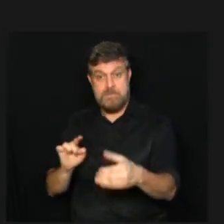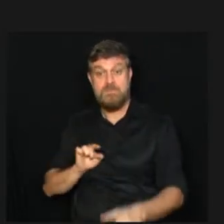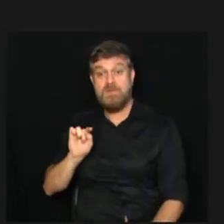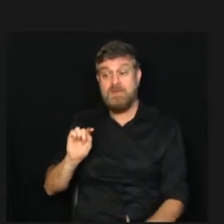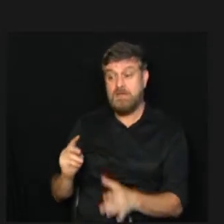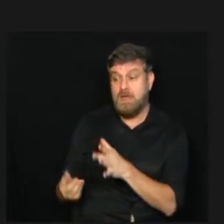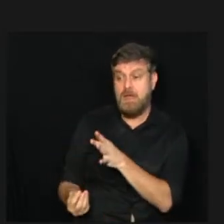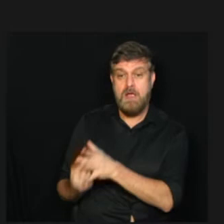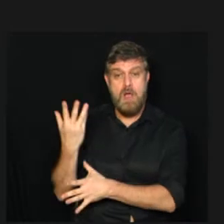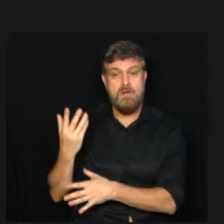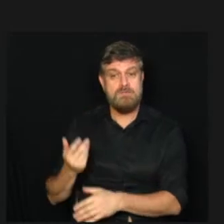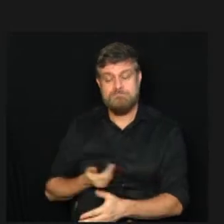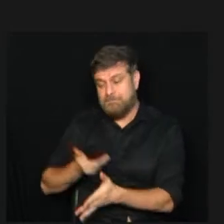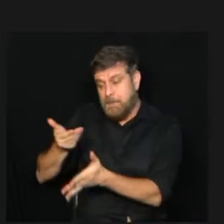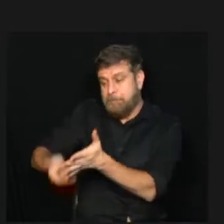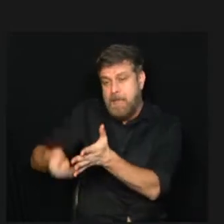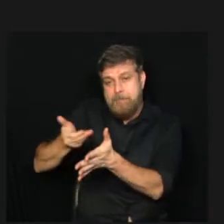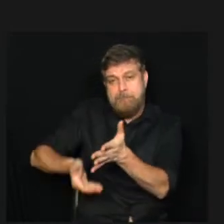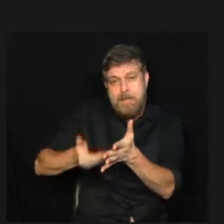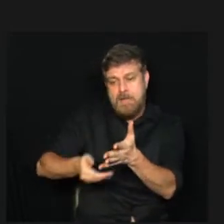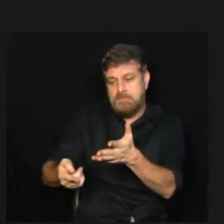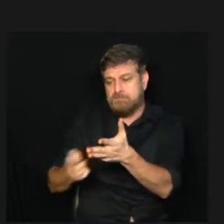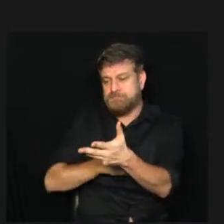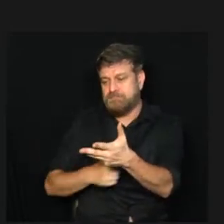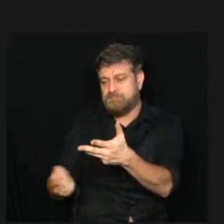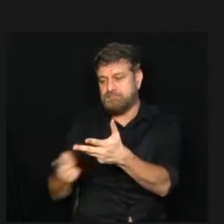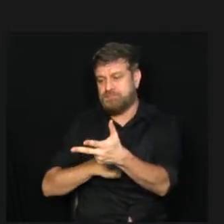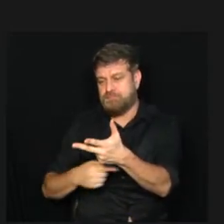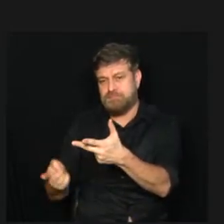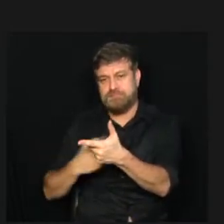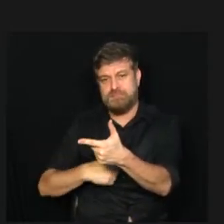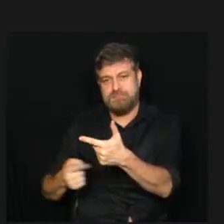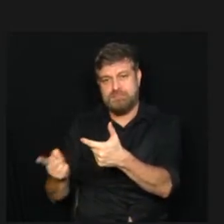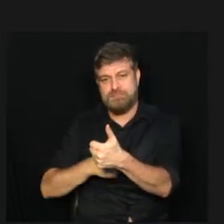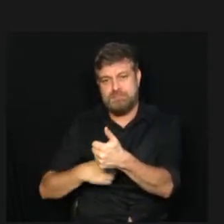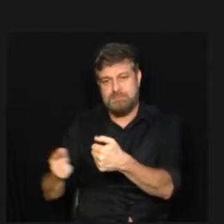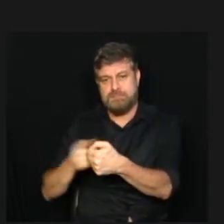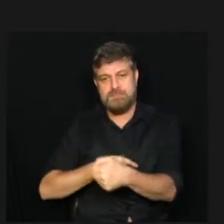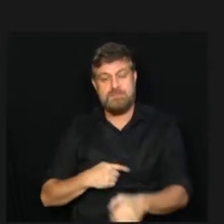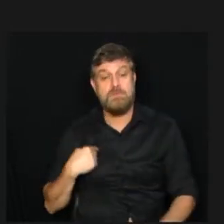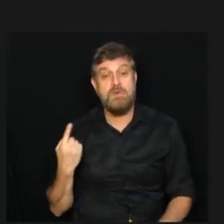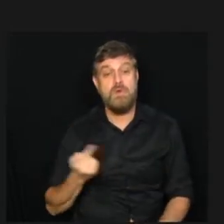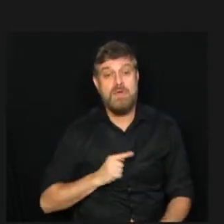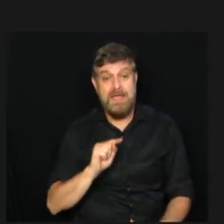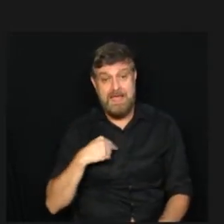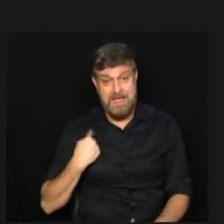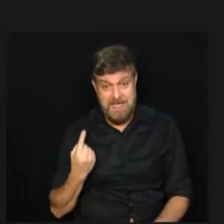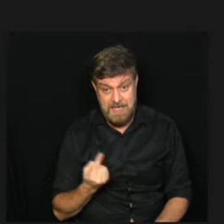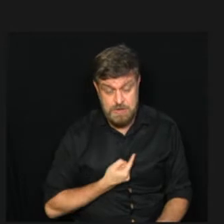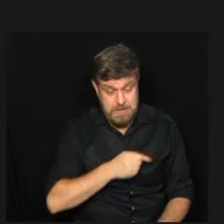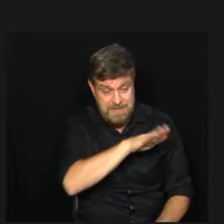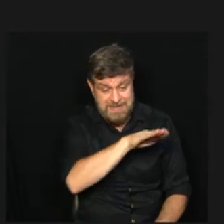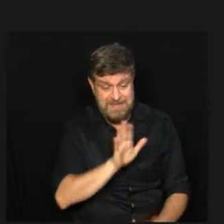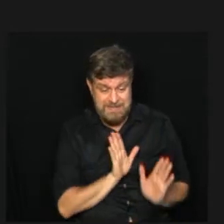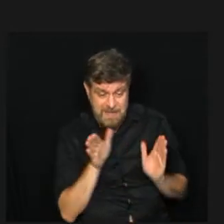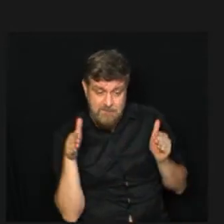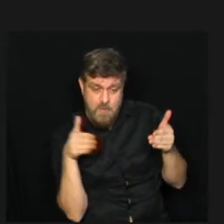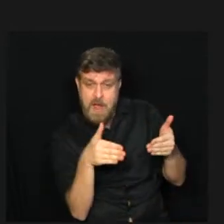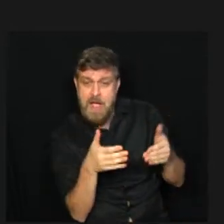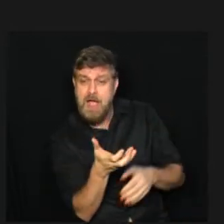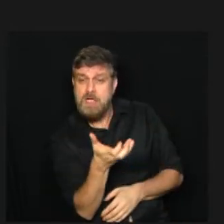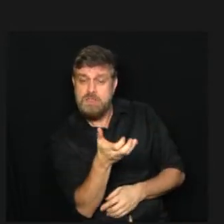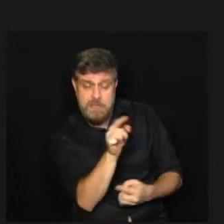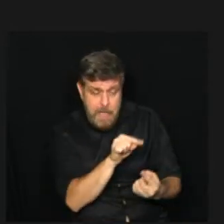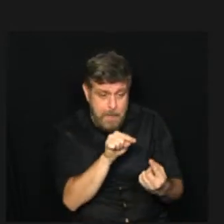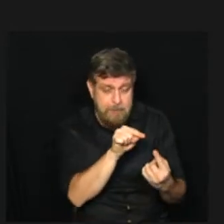acabam se perdendo nesse processo. Mas falar sobre o que nós queremos para as crianças é também fazer